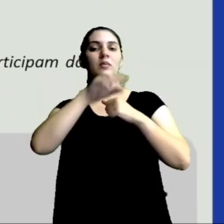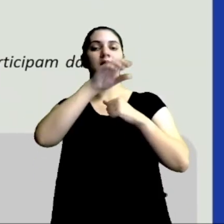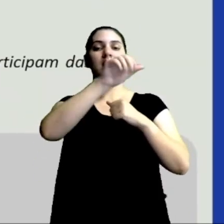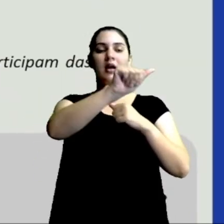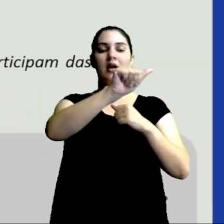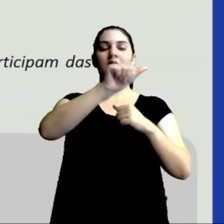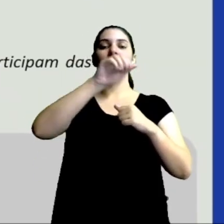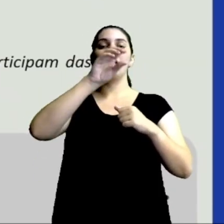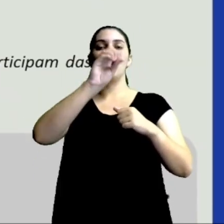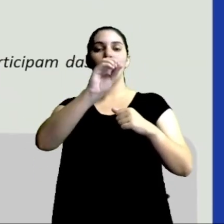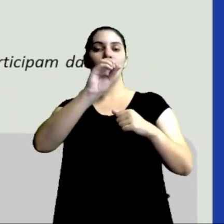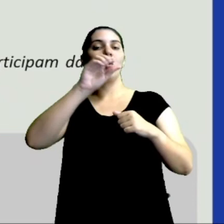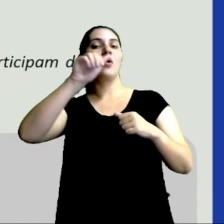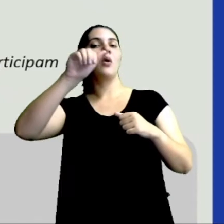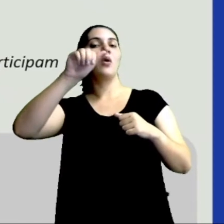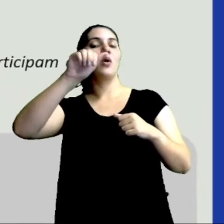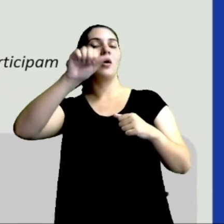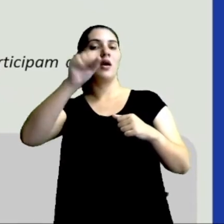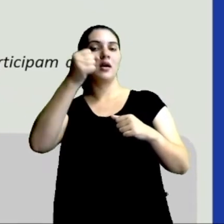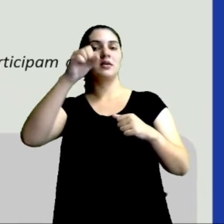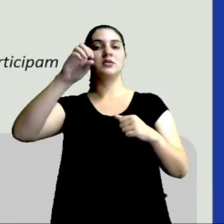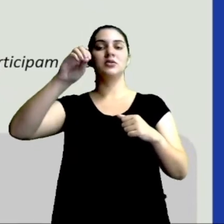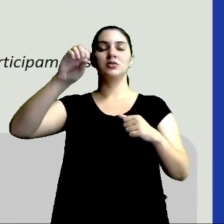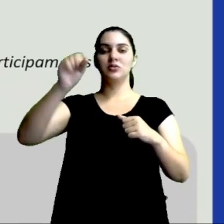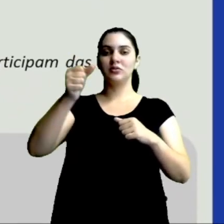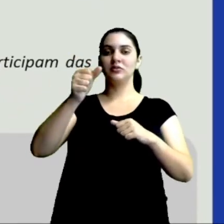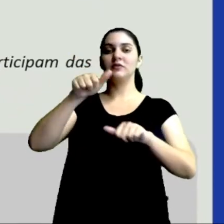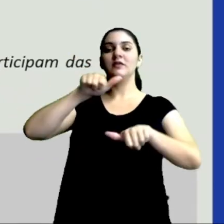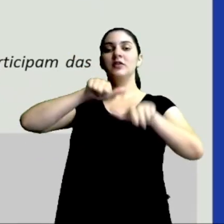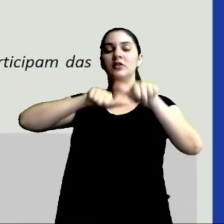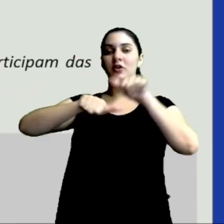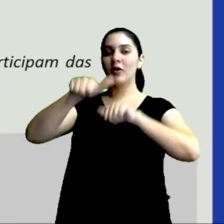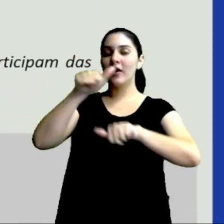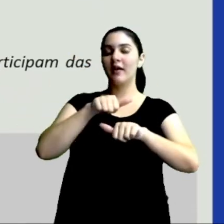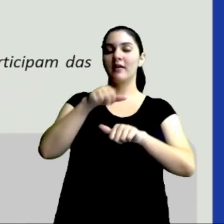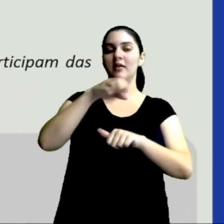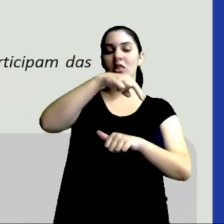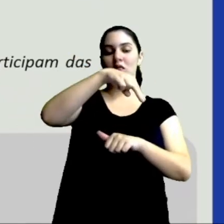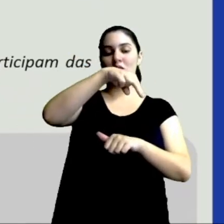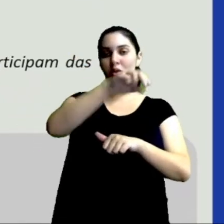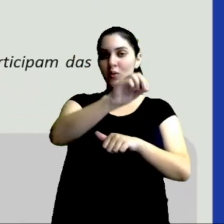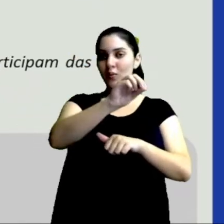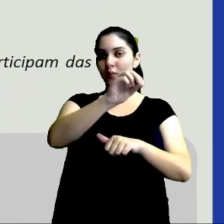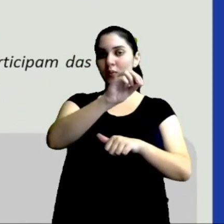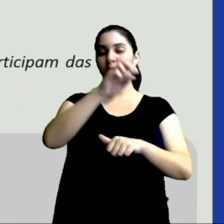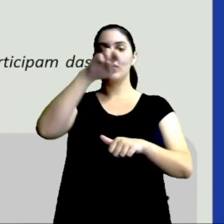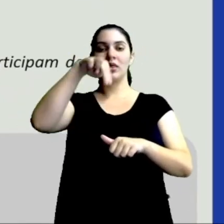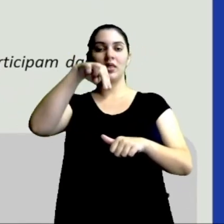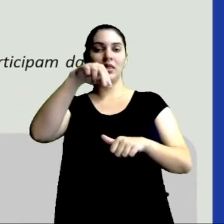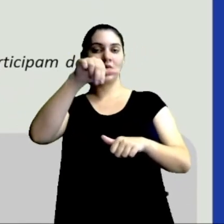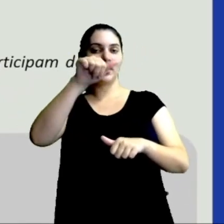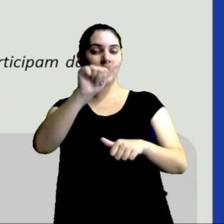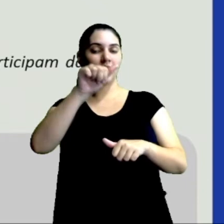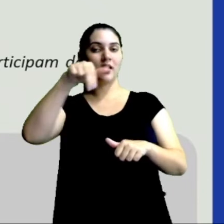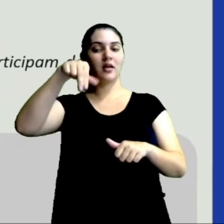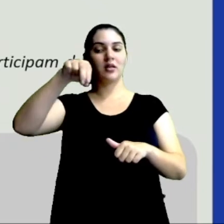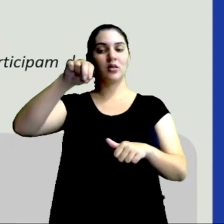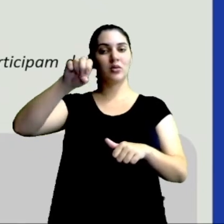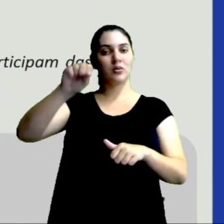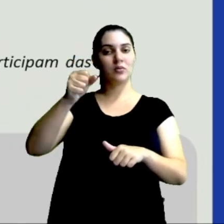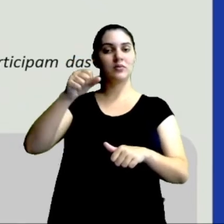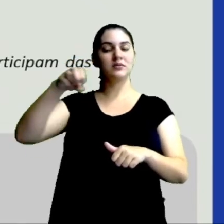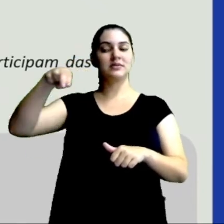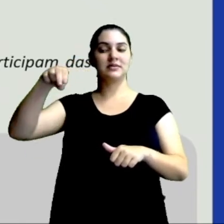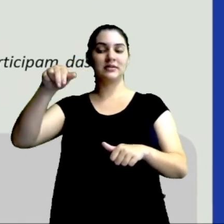os, as assumirão as formas no, na, nos e nas. Por exemplo, ó,